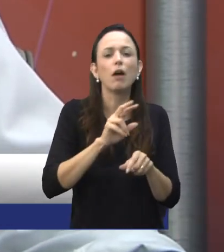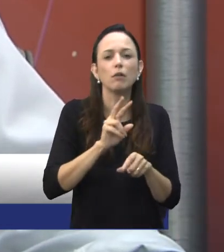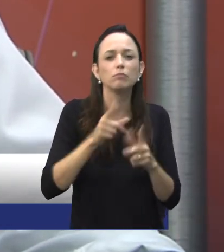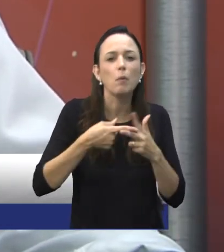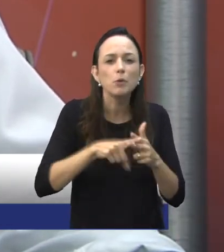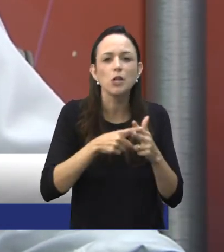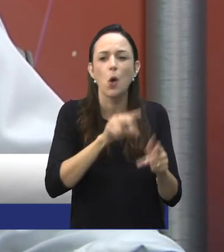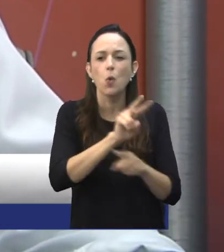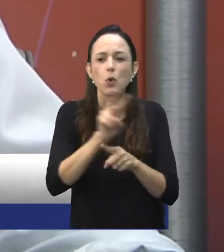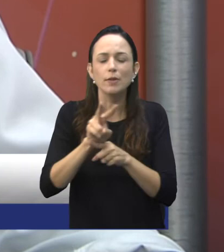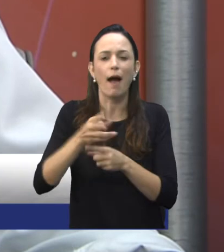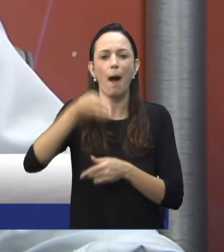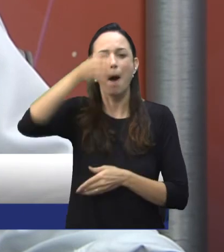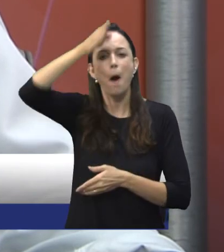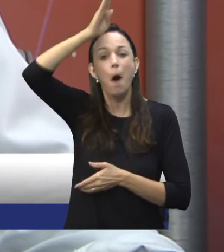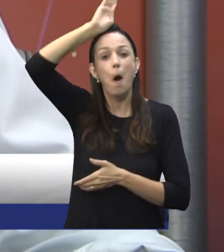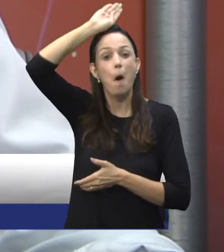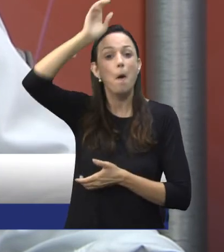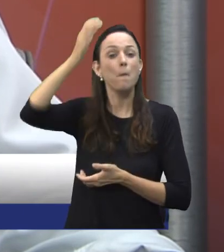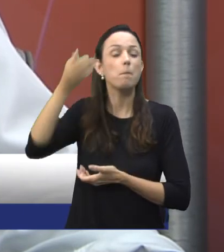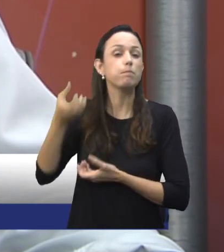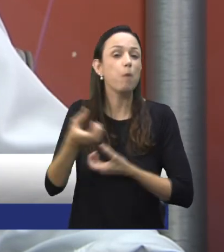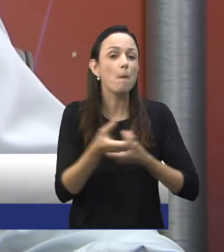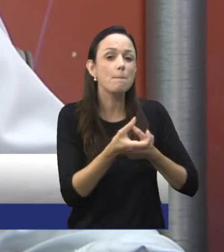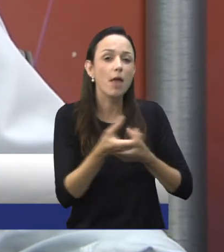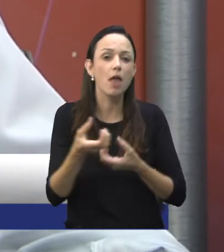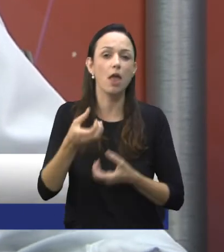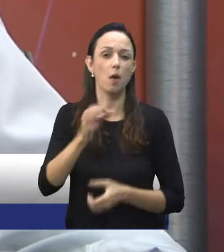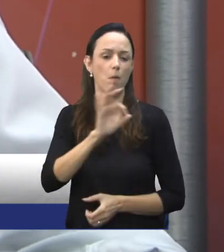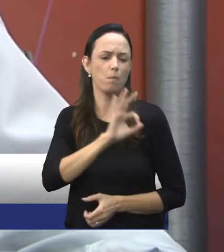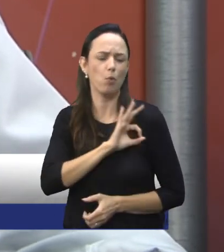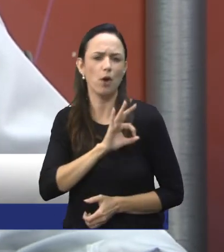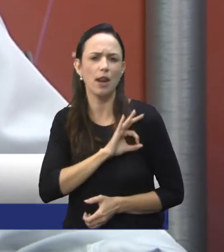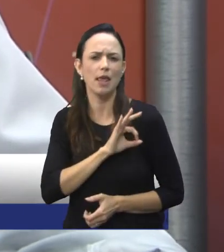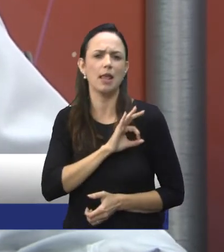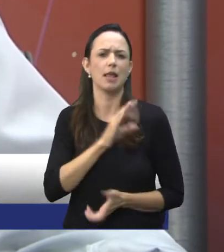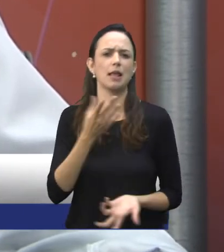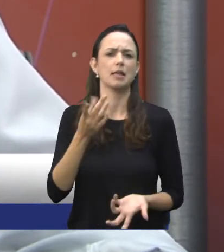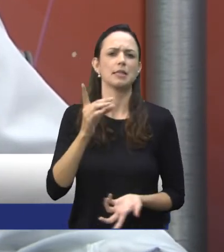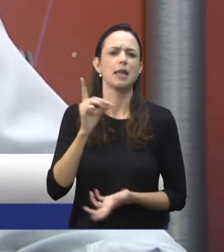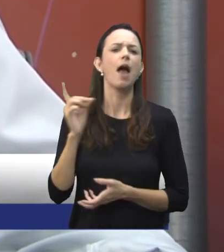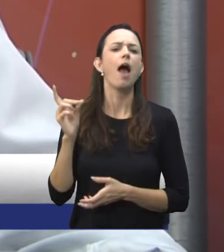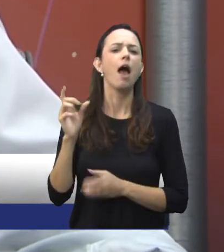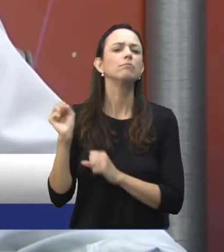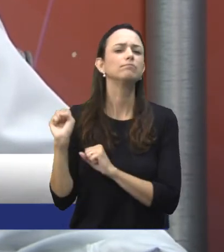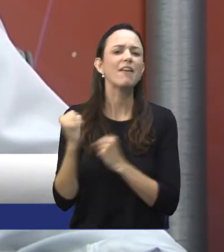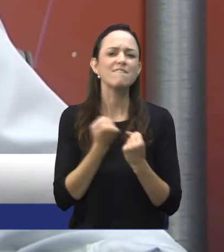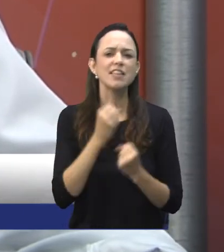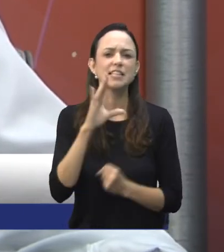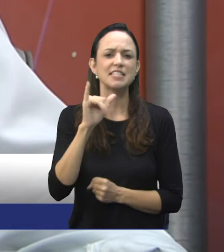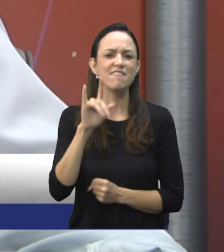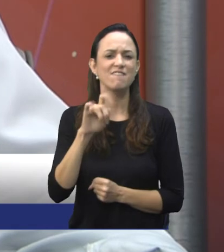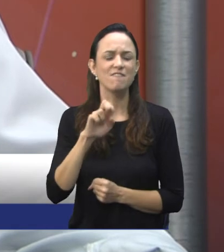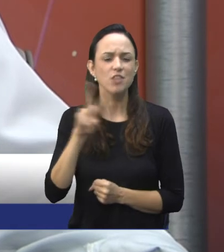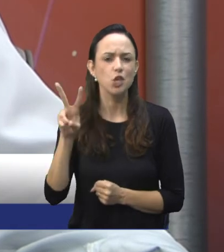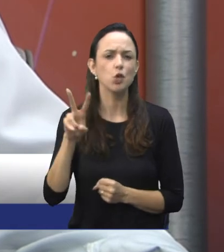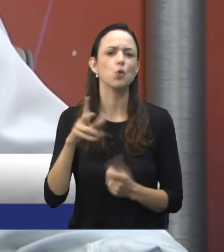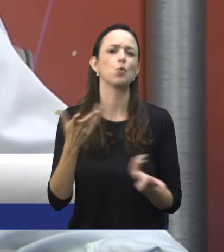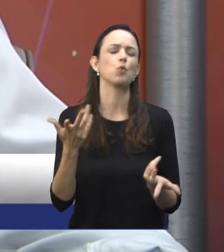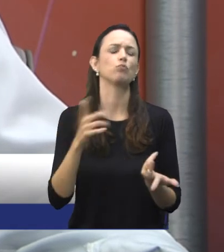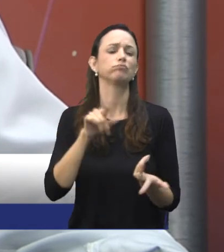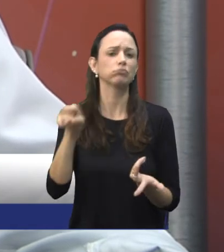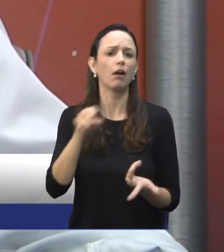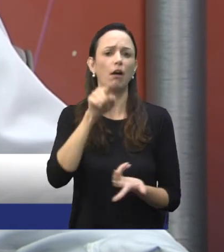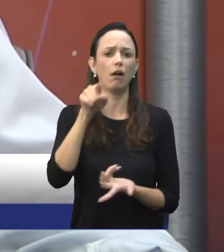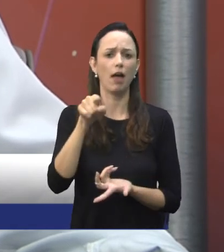bombeiros, policiais militares, defesa civil, funcionários que fazem a retirada do lixo, essas pessoas